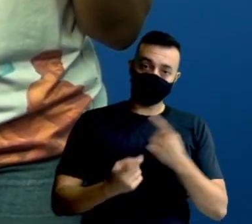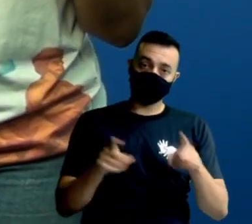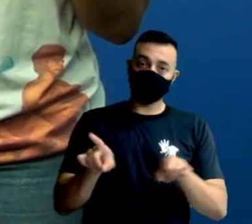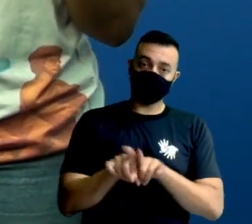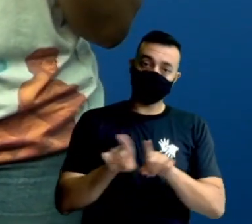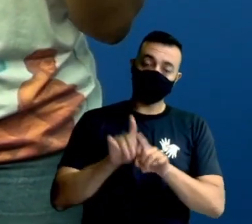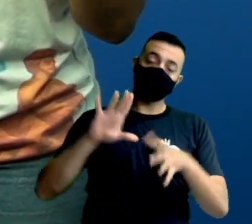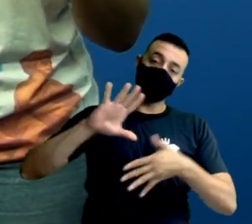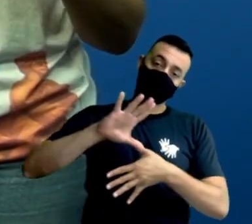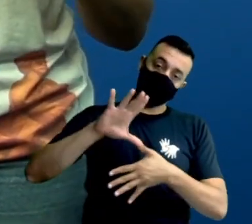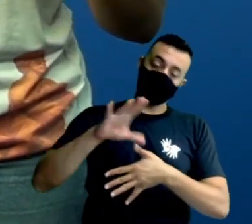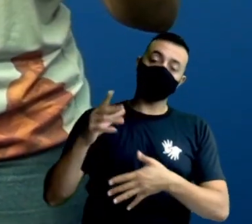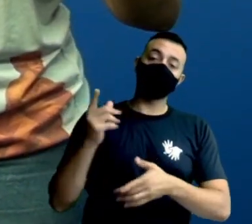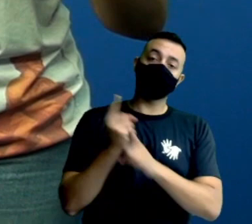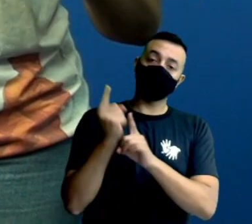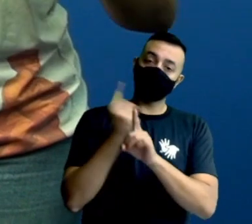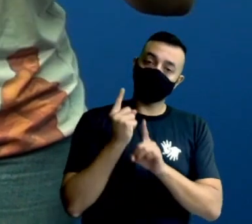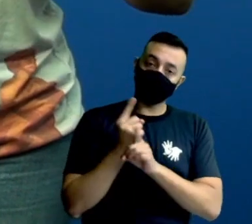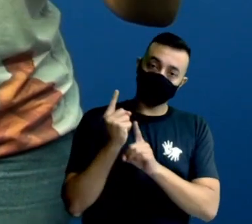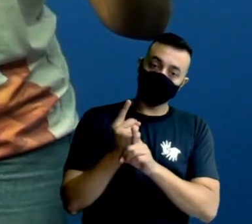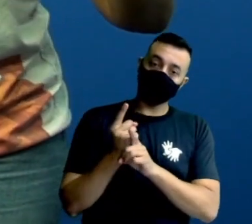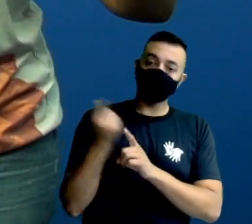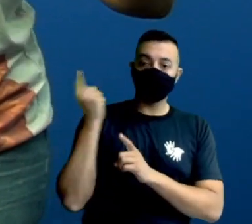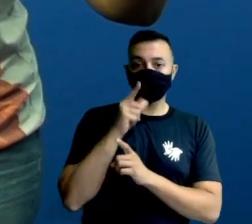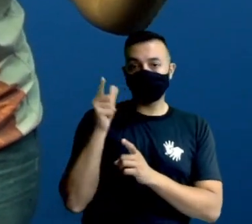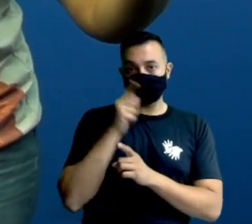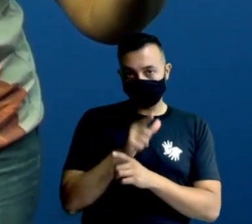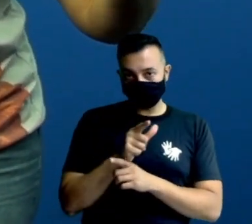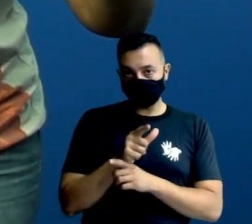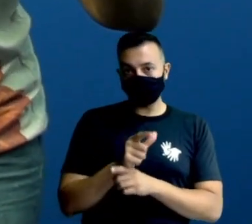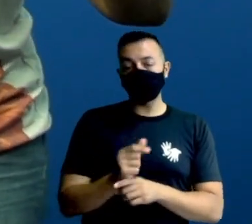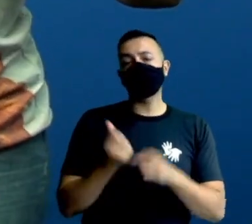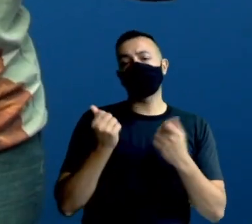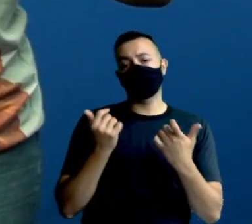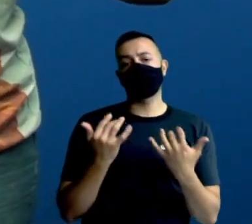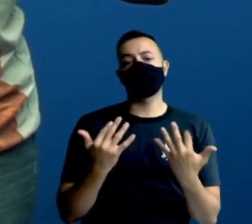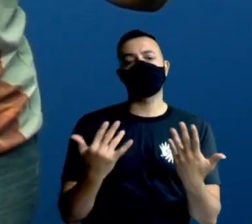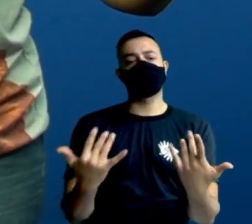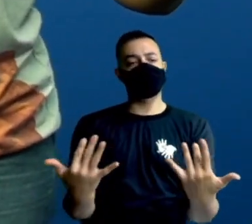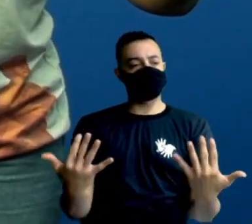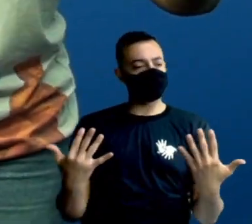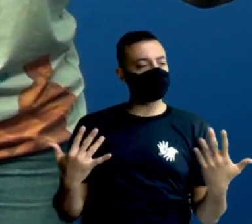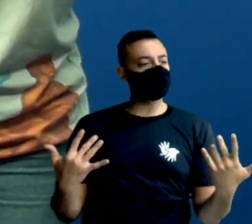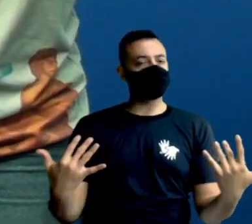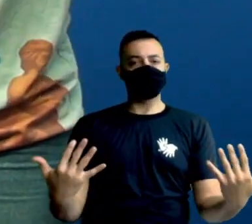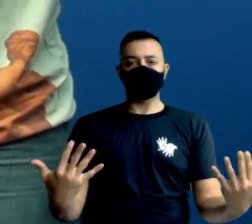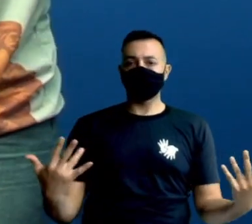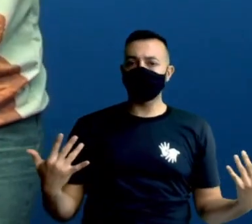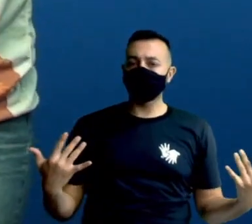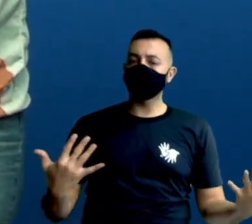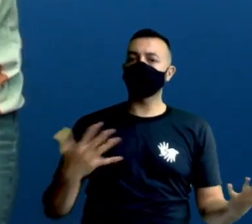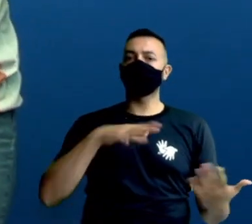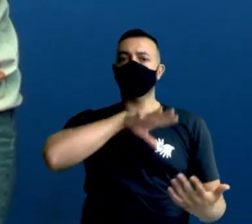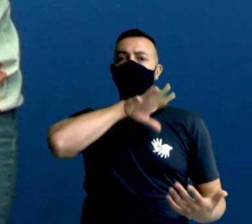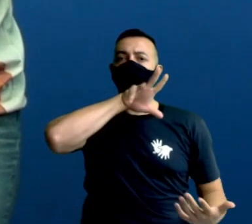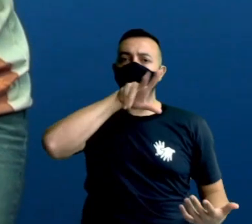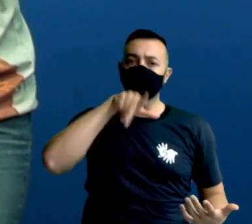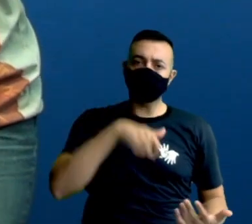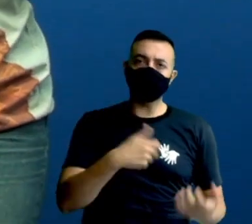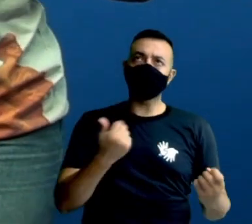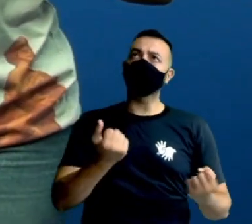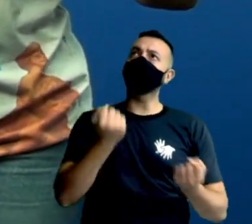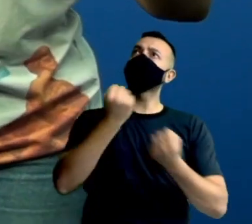nas Américas, eles conviviam com uma megafauna, chamada de megafauna, que eram animais